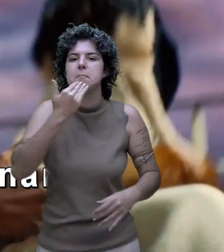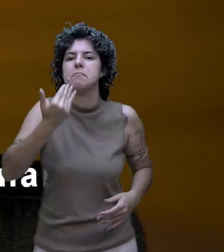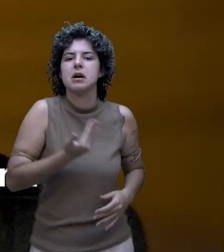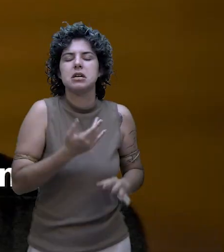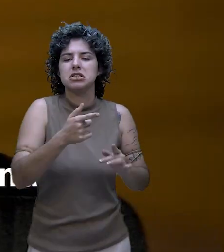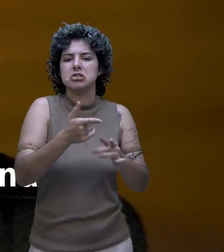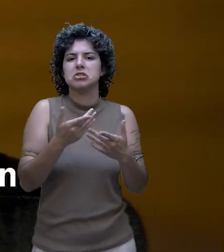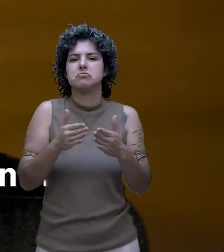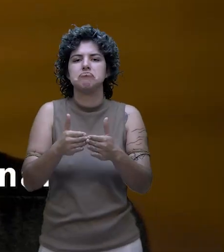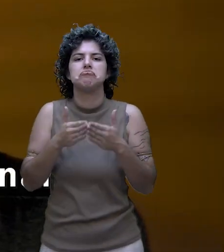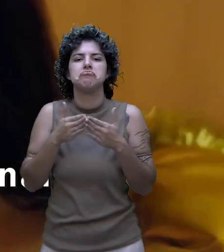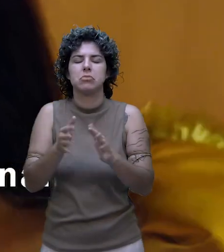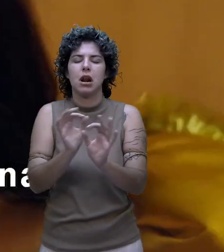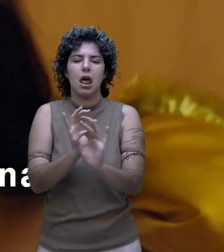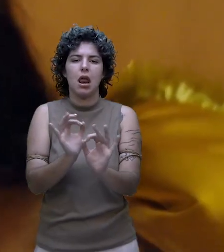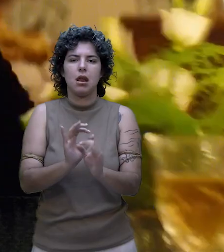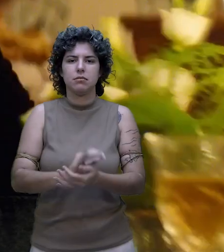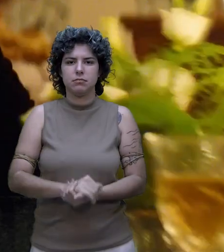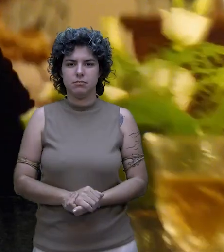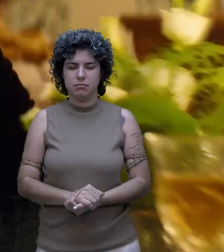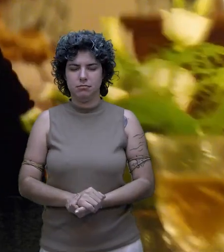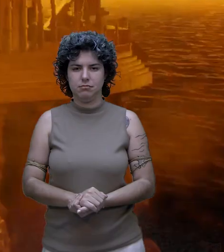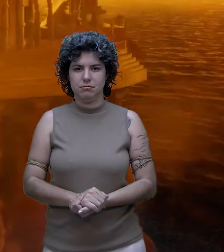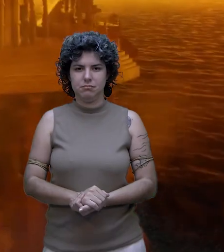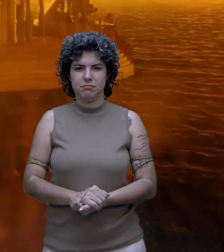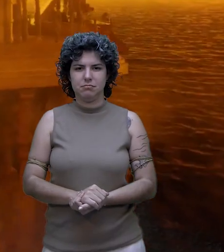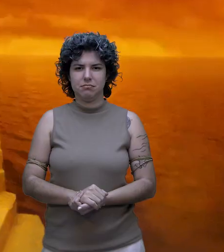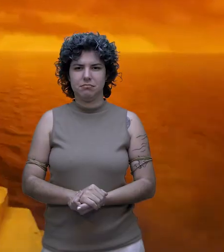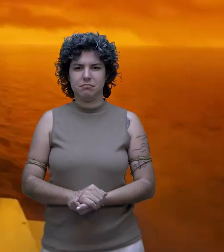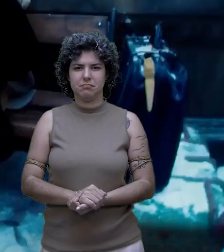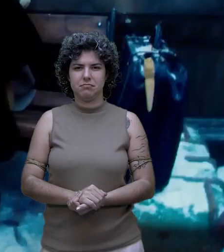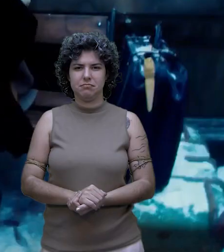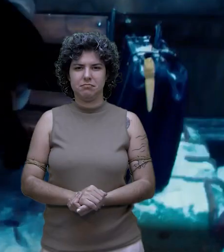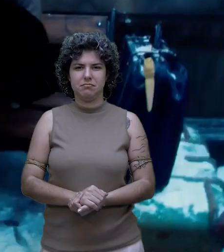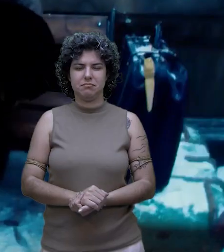I am finding being alive fascinating.